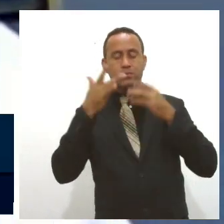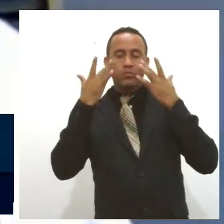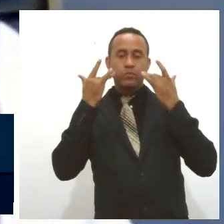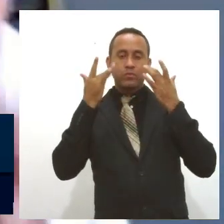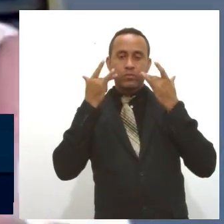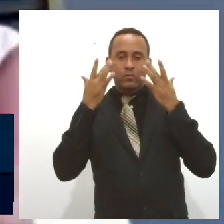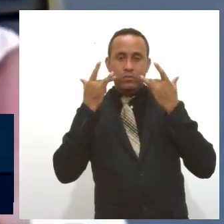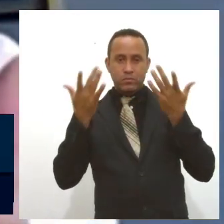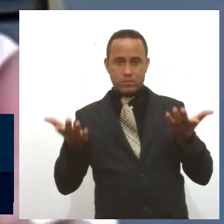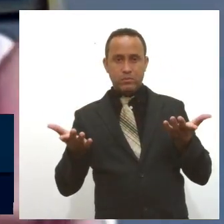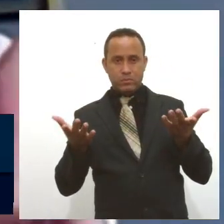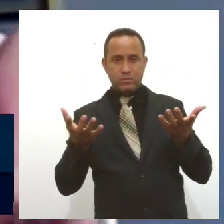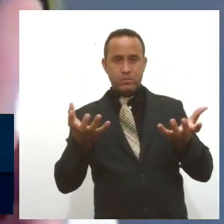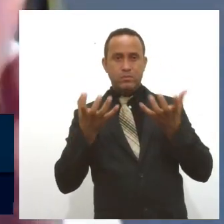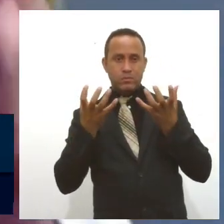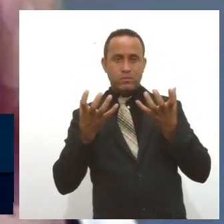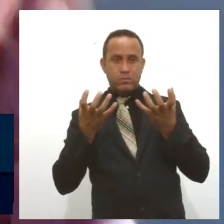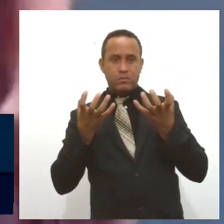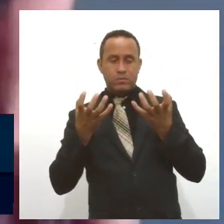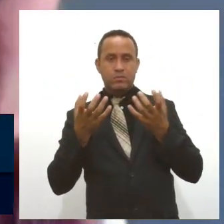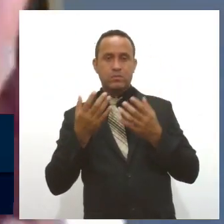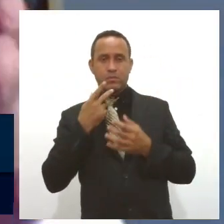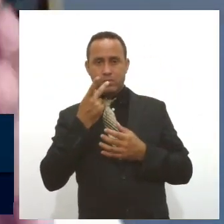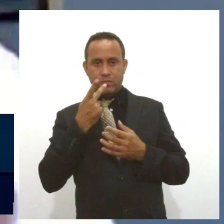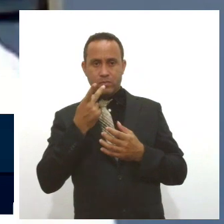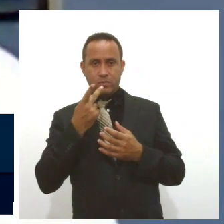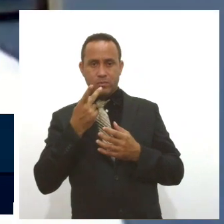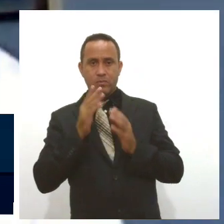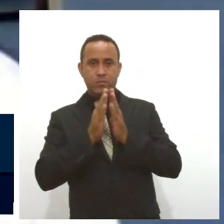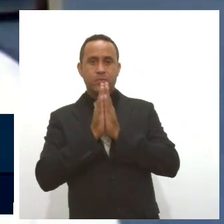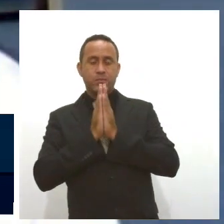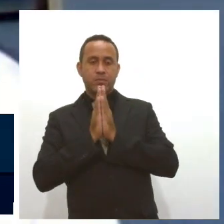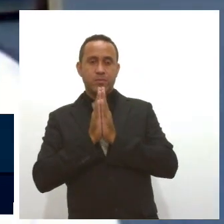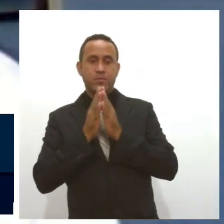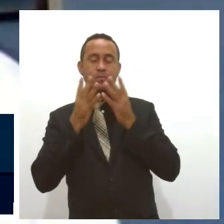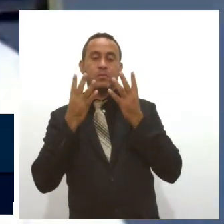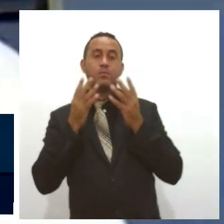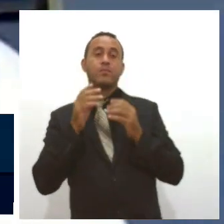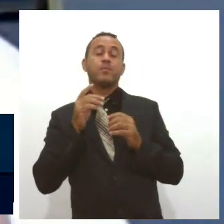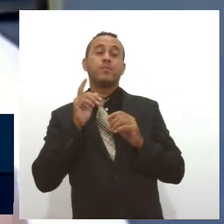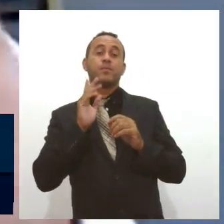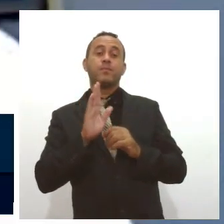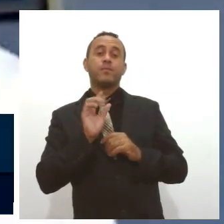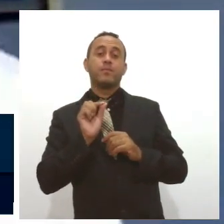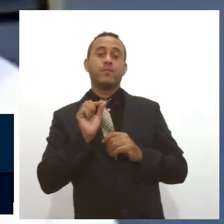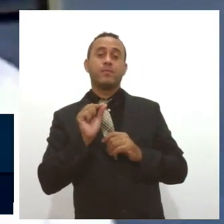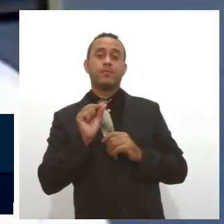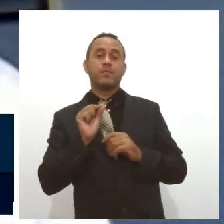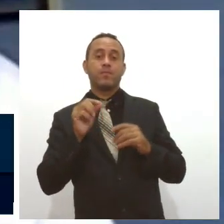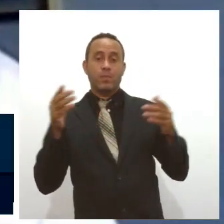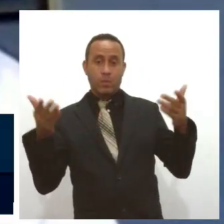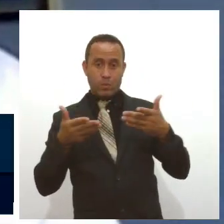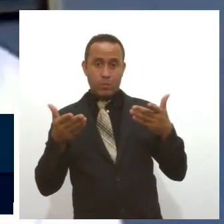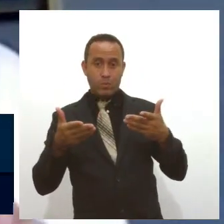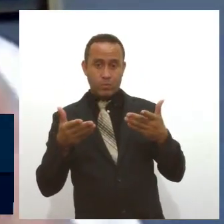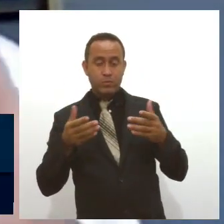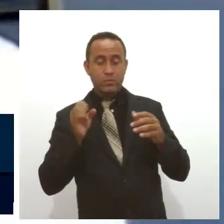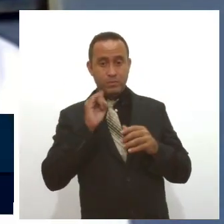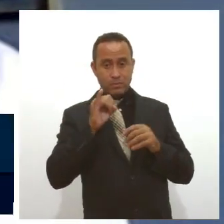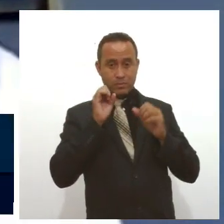desfocado o tema, mas não queria perder a oportunidade, o apelo é que é para que o interventor, ele hoje ainda,